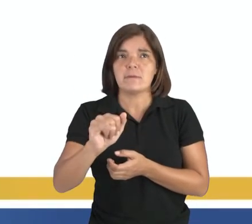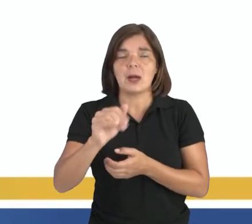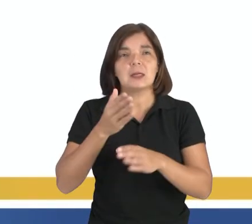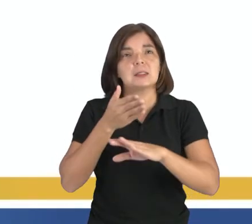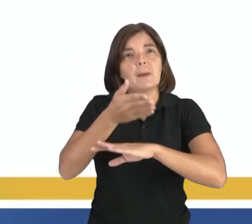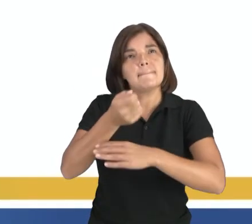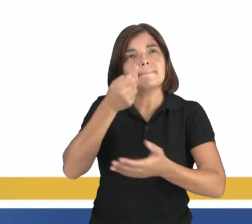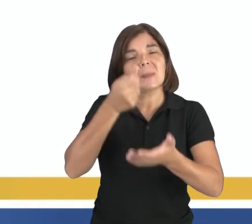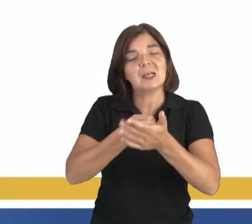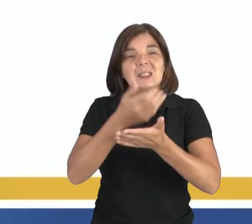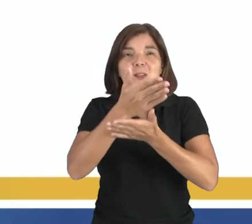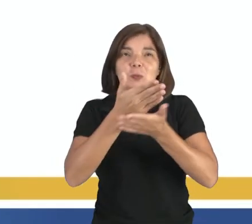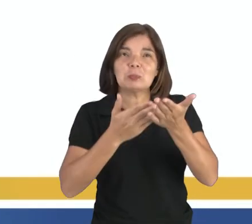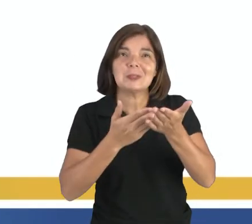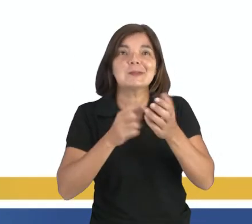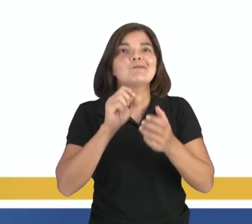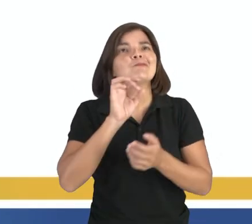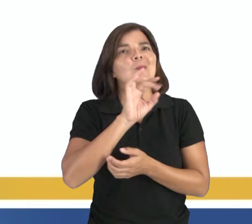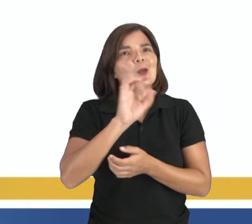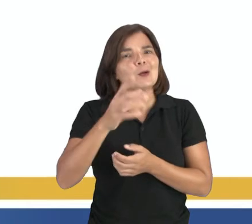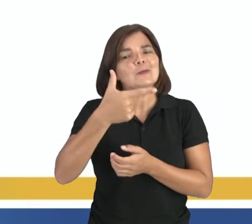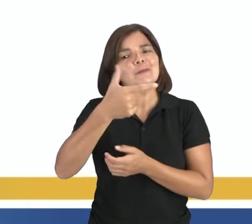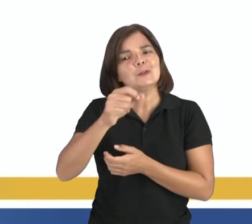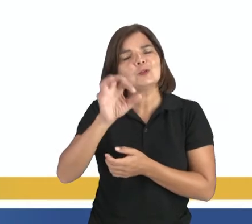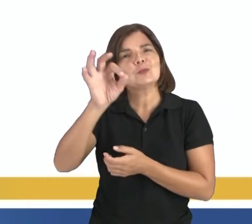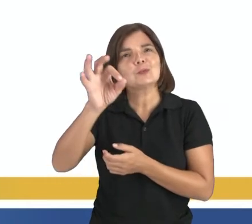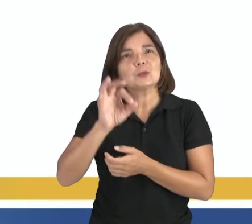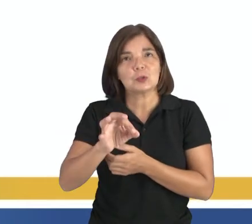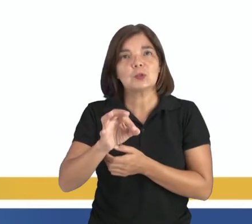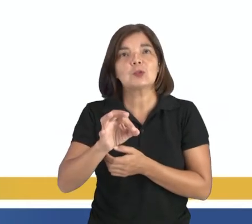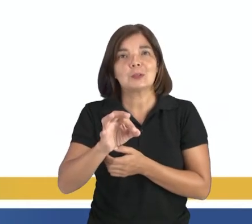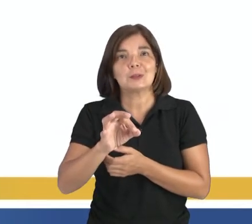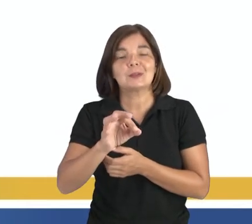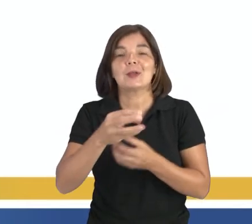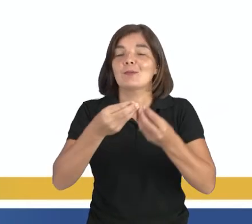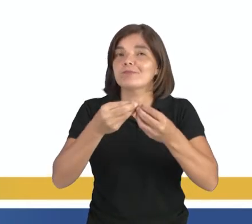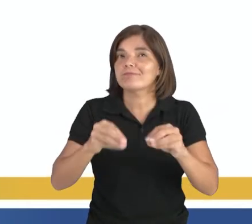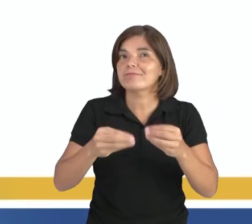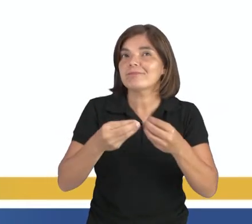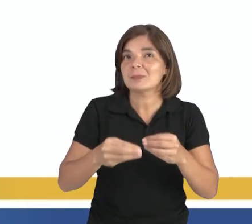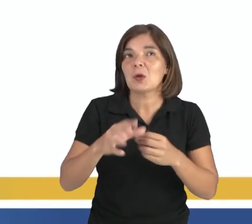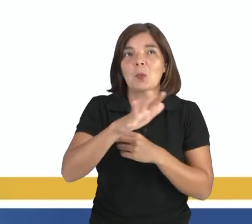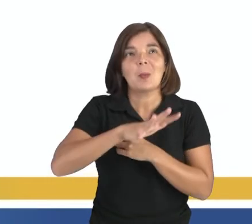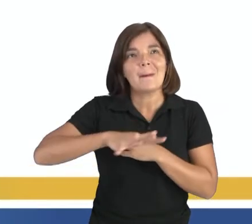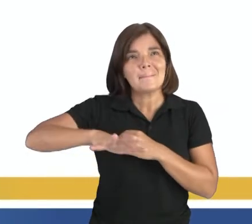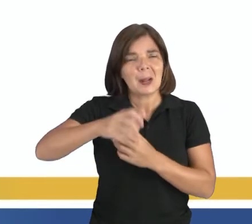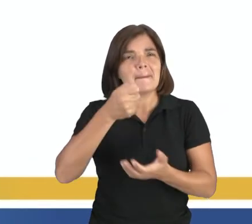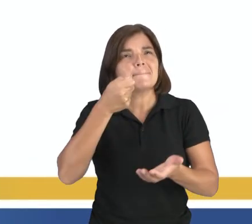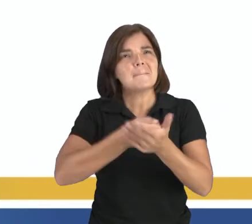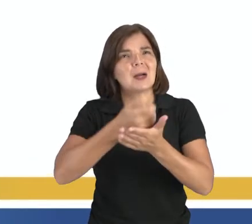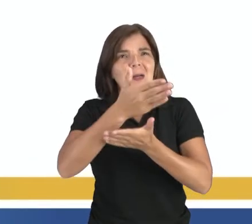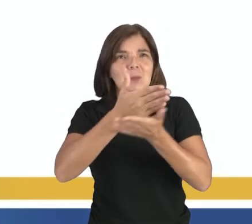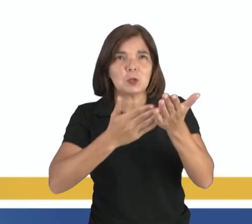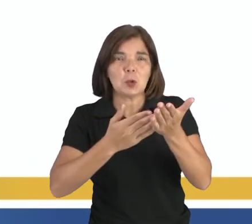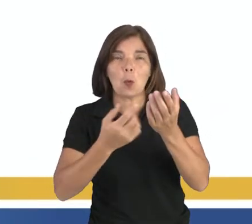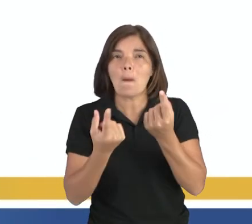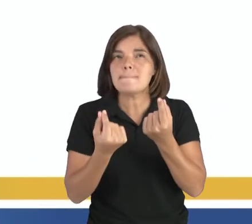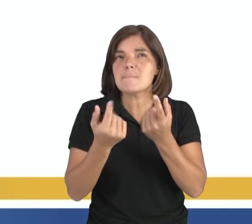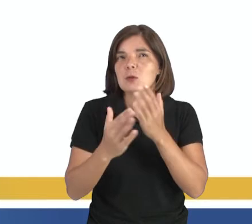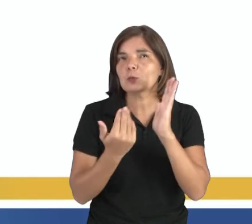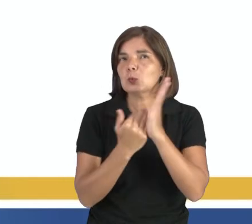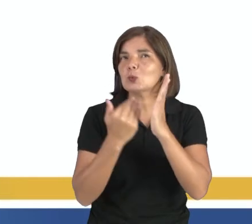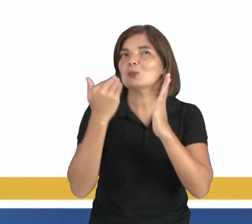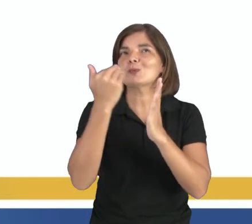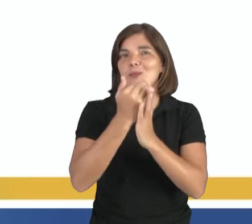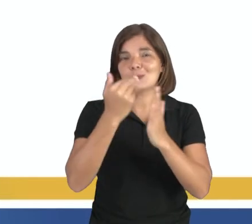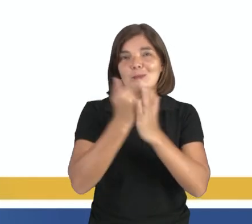entrar pagando meia. Cabe aos outros 20% cobrir o prejuízo. Como a maioria paga metade, o preço tem de subir